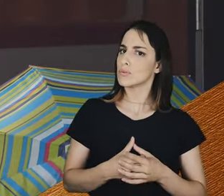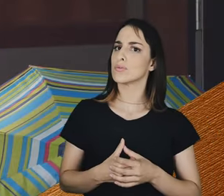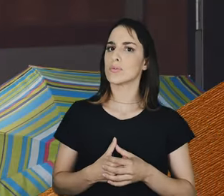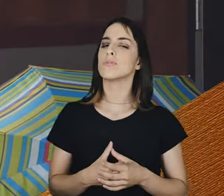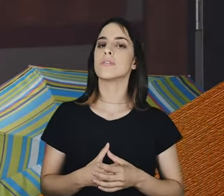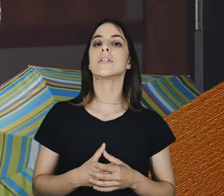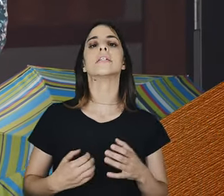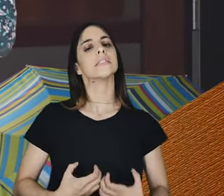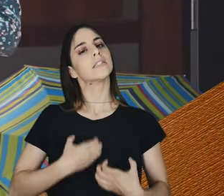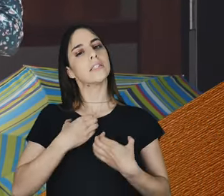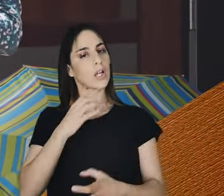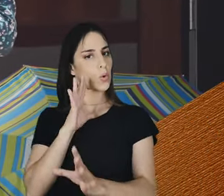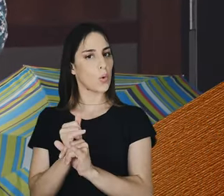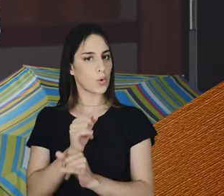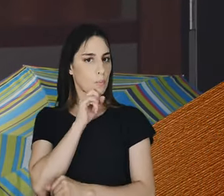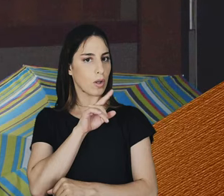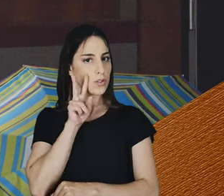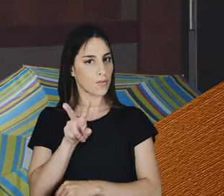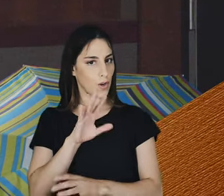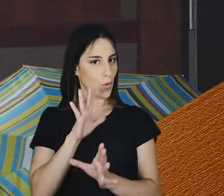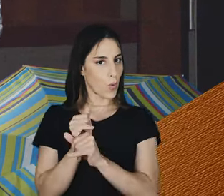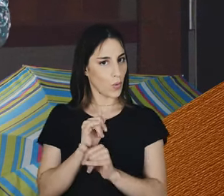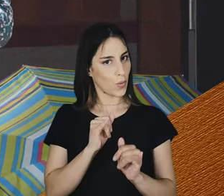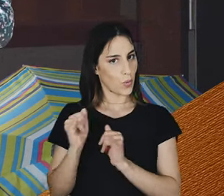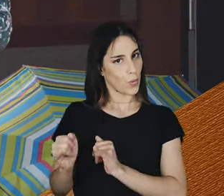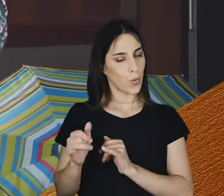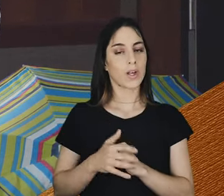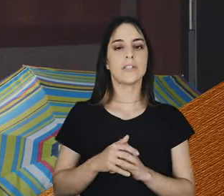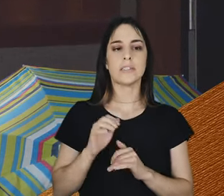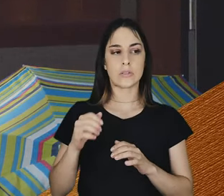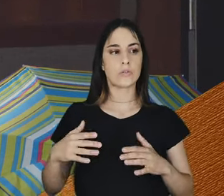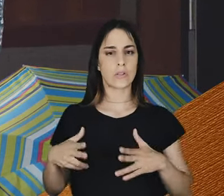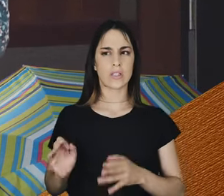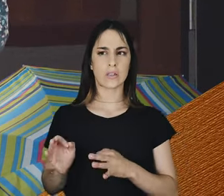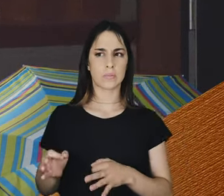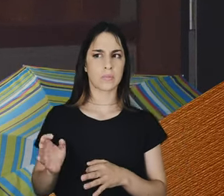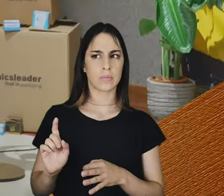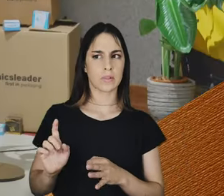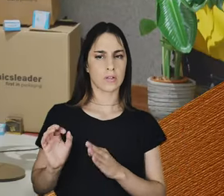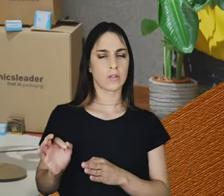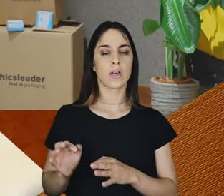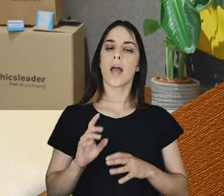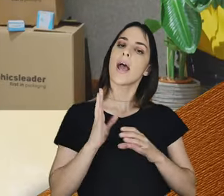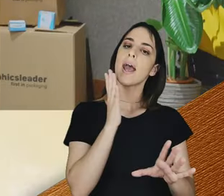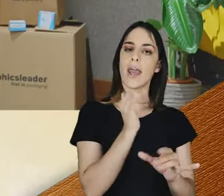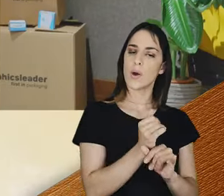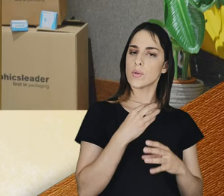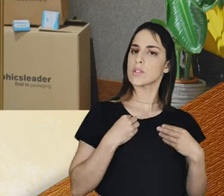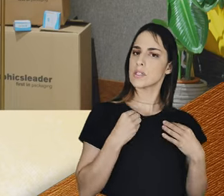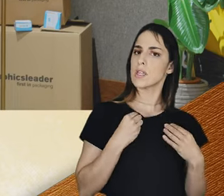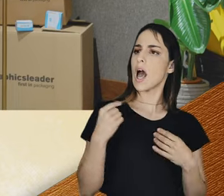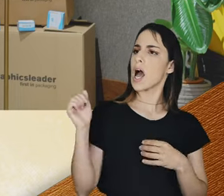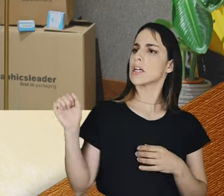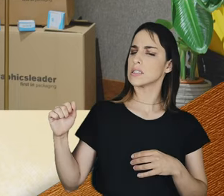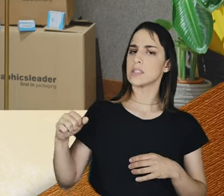Pois, sinta o outro então. Sinta outro posso ir bolso. Outro lado? Não sei se vale a pena ir a outro bolso. Não, vale. É diferente. É outro tecido, completamente diferente. Ah, é?